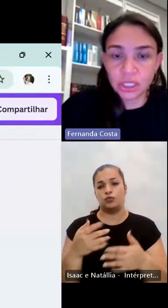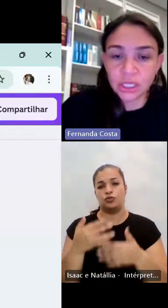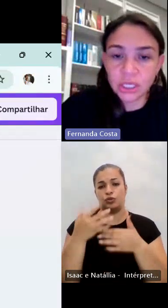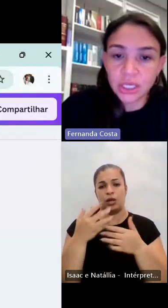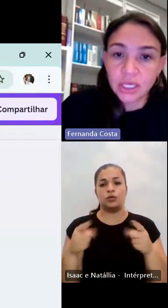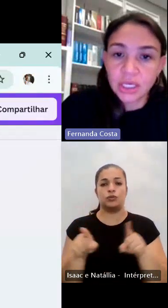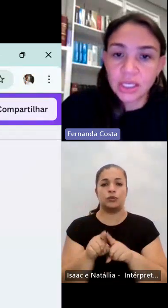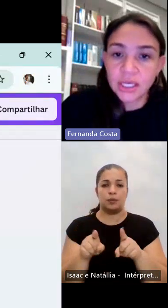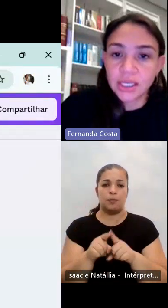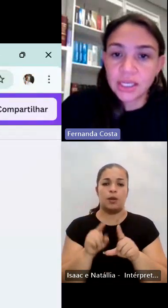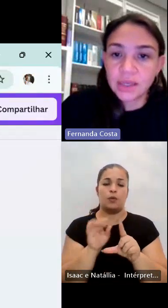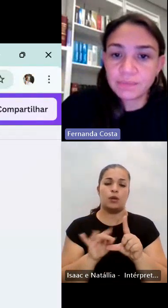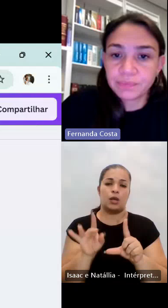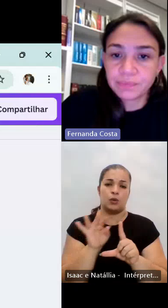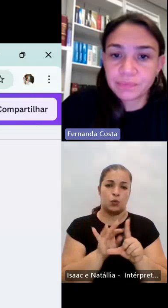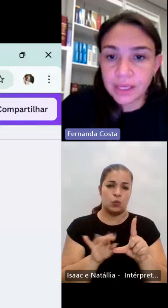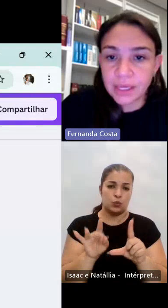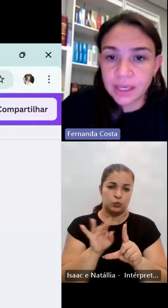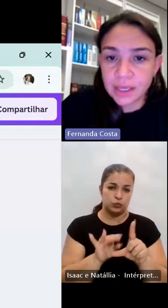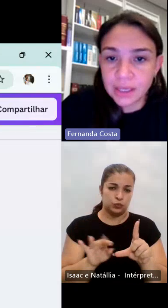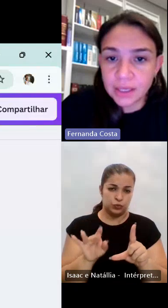Code aqui. E aí,